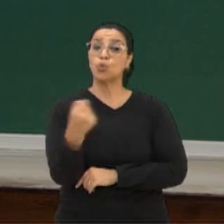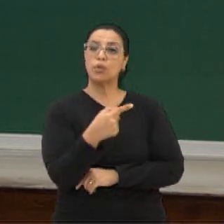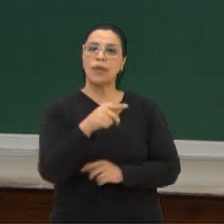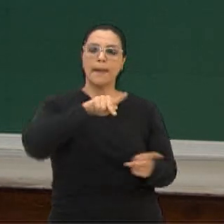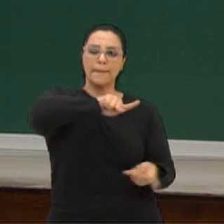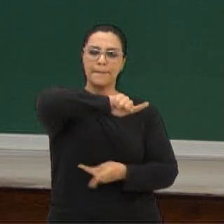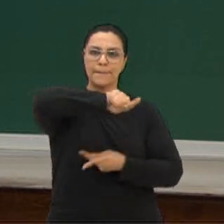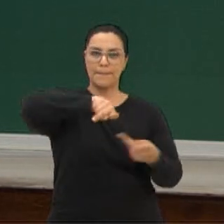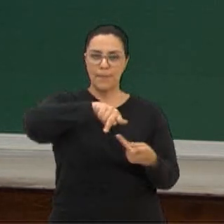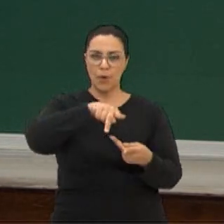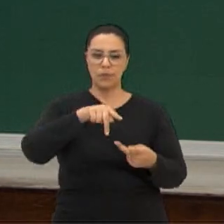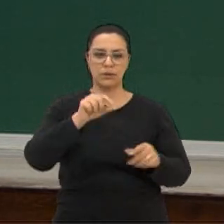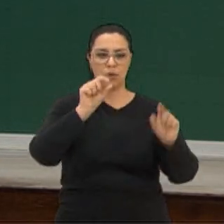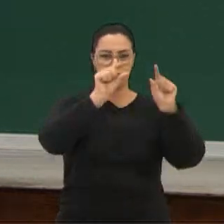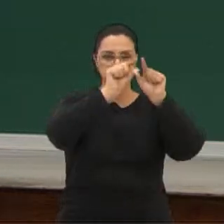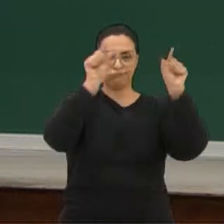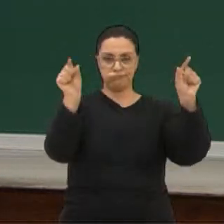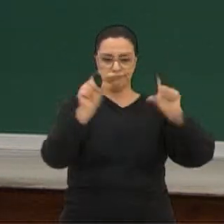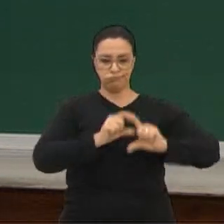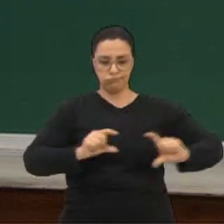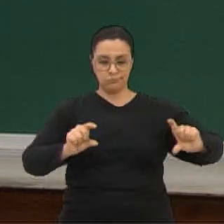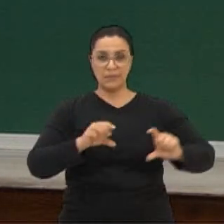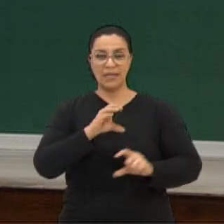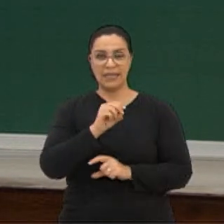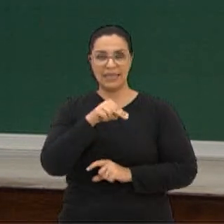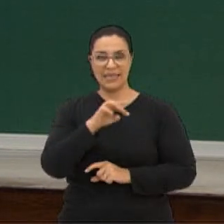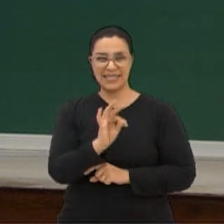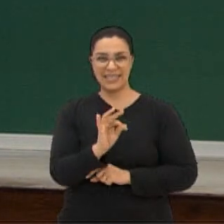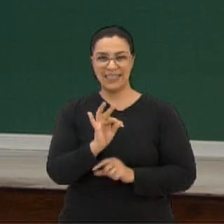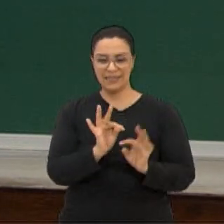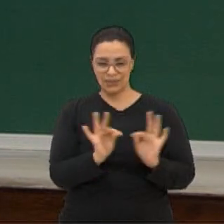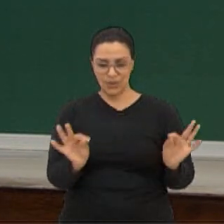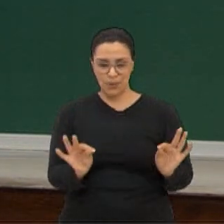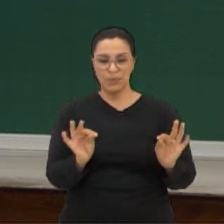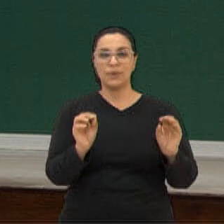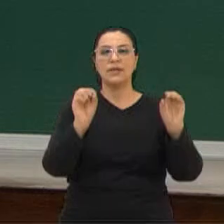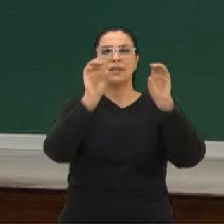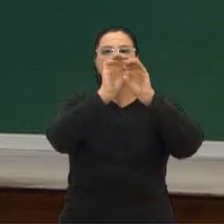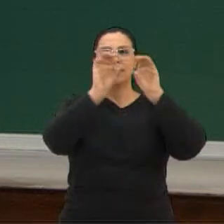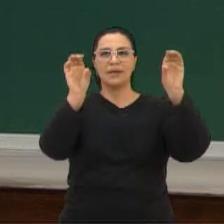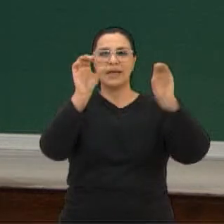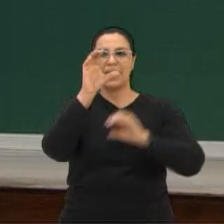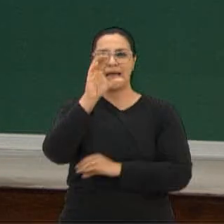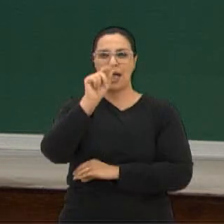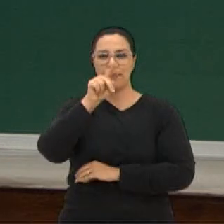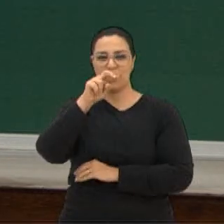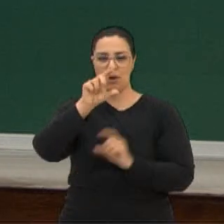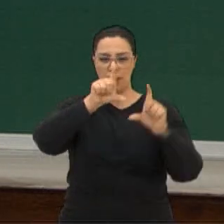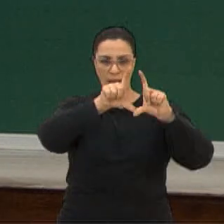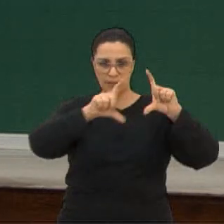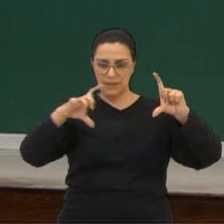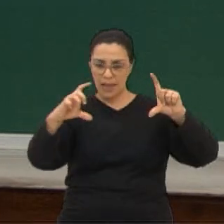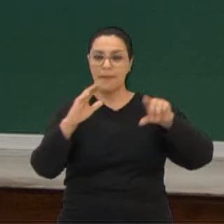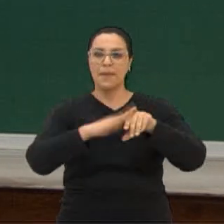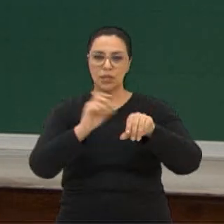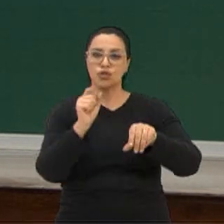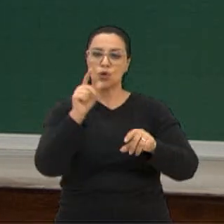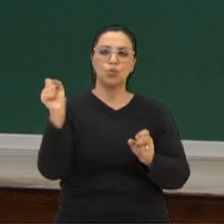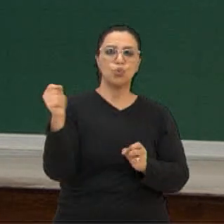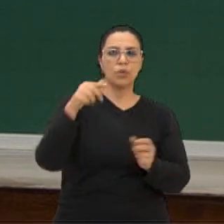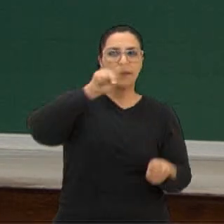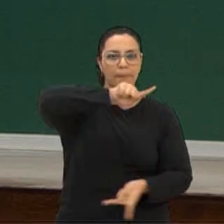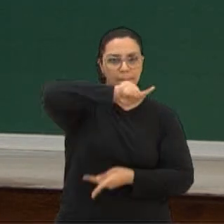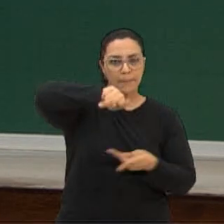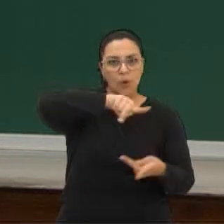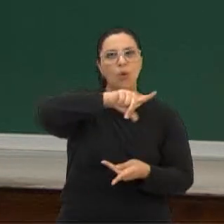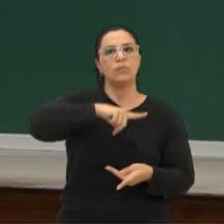polares. As áreas localizadas entre os trópicos realmente recebem mais luz solar do que as zonas polares,